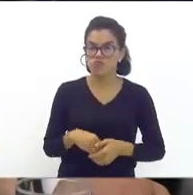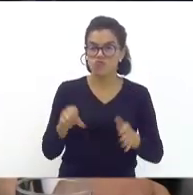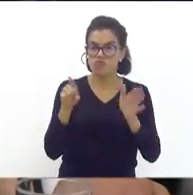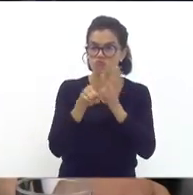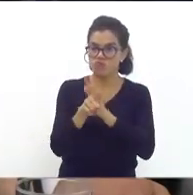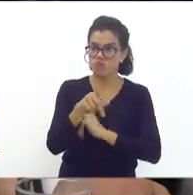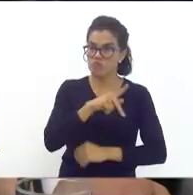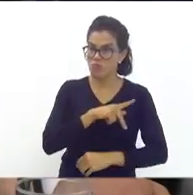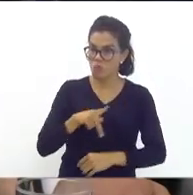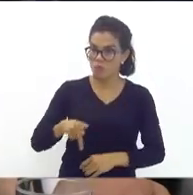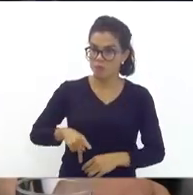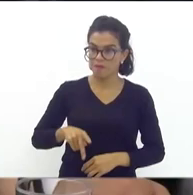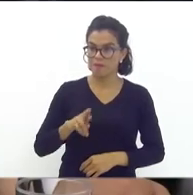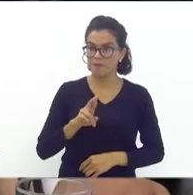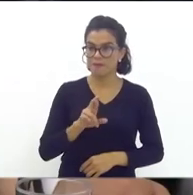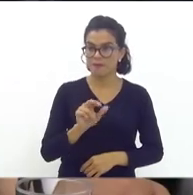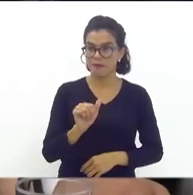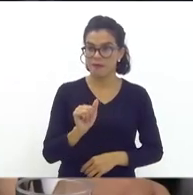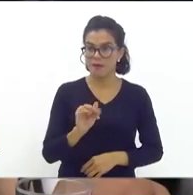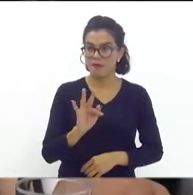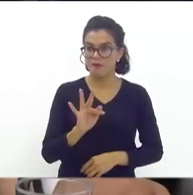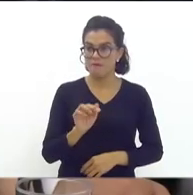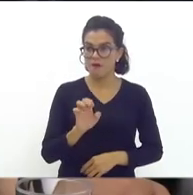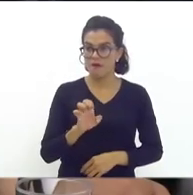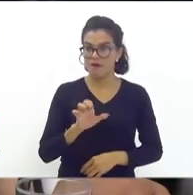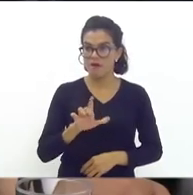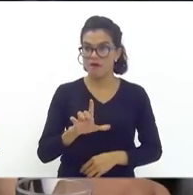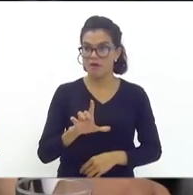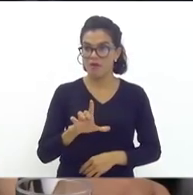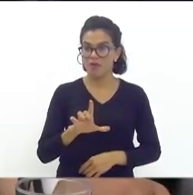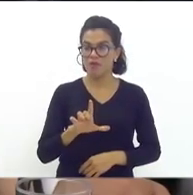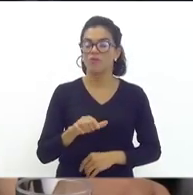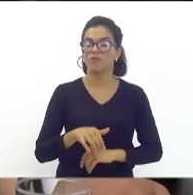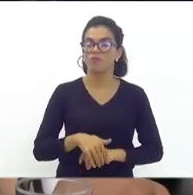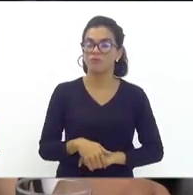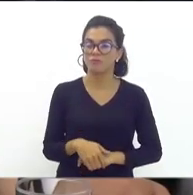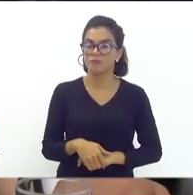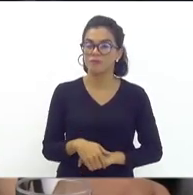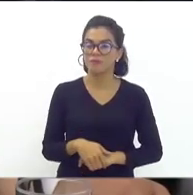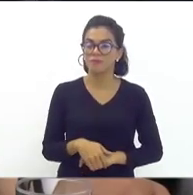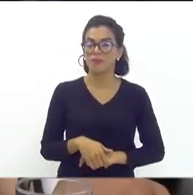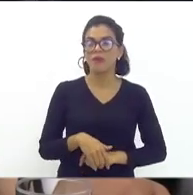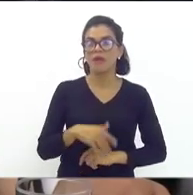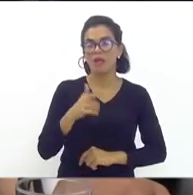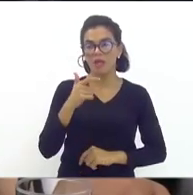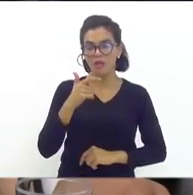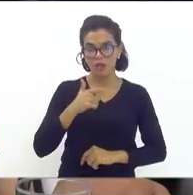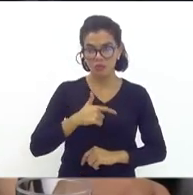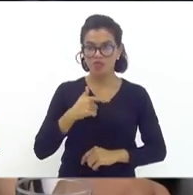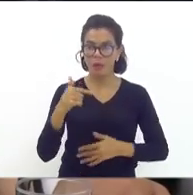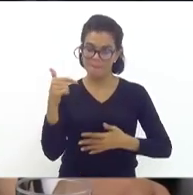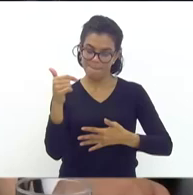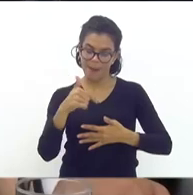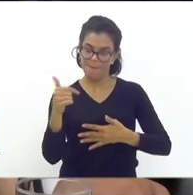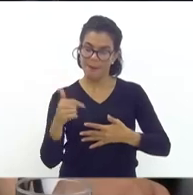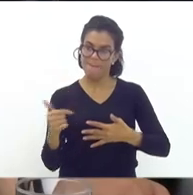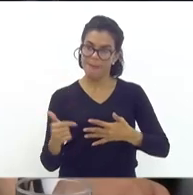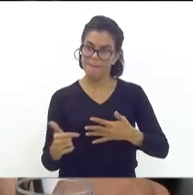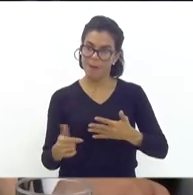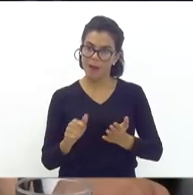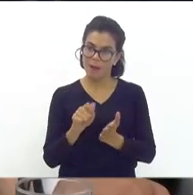presidente Rafael Carvalho de Menezes eu fiz aqui ó pontuei aqui o seguinte